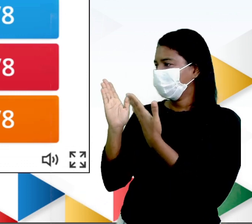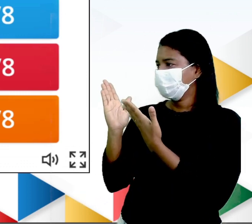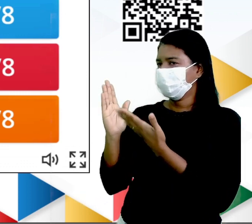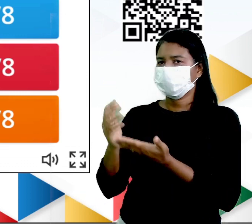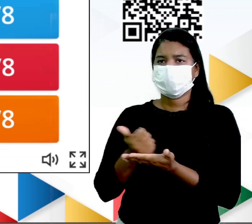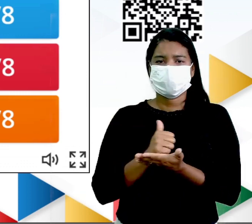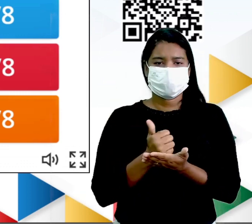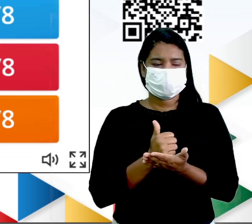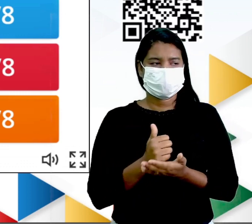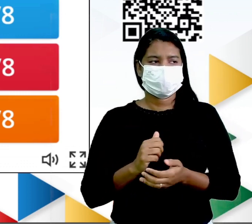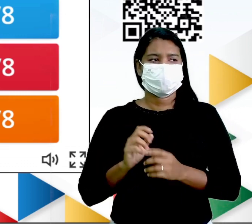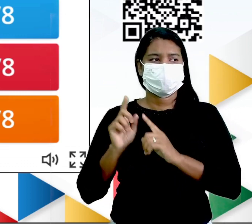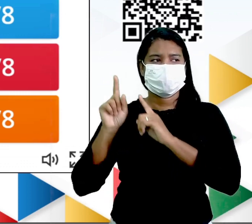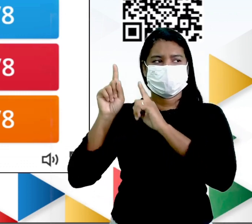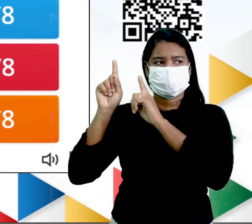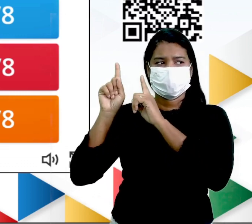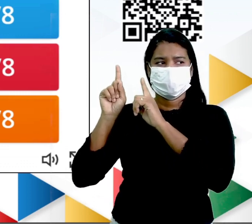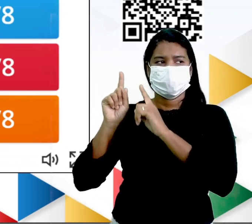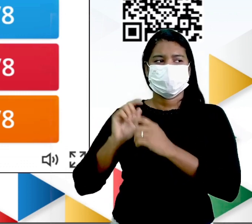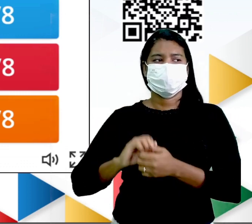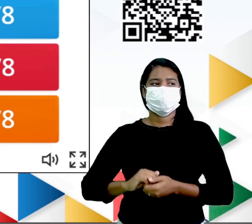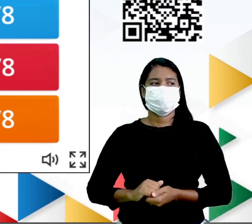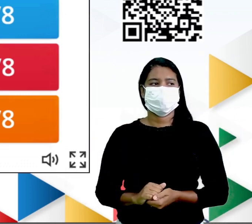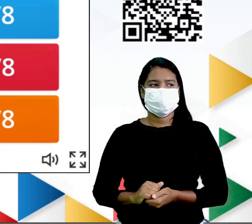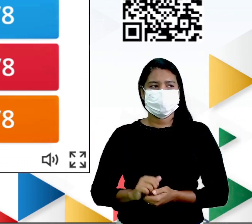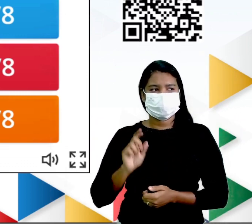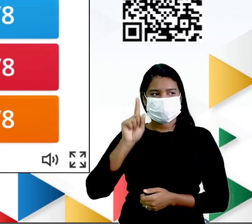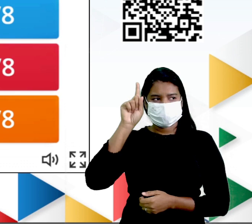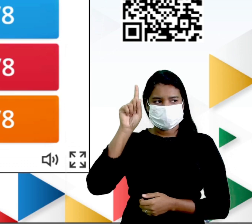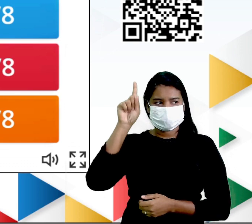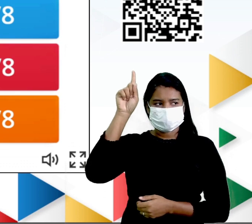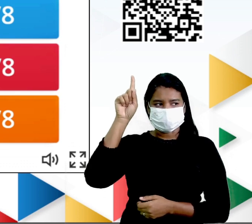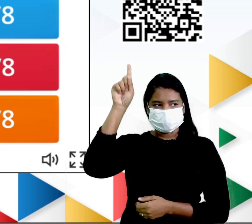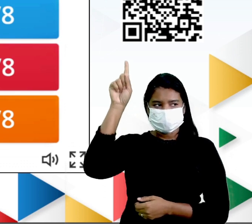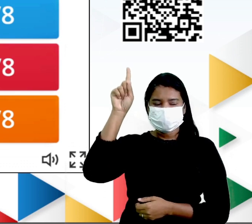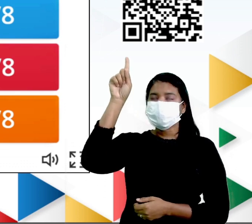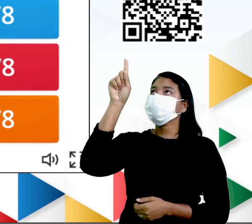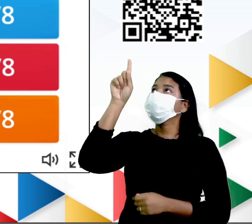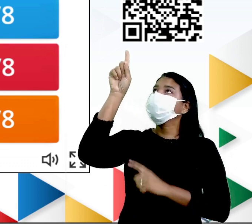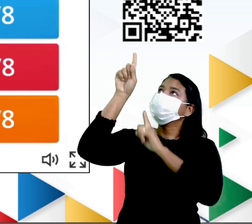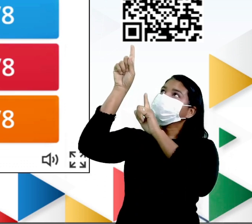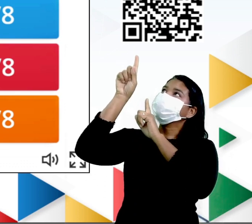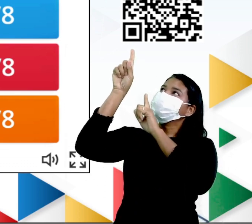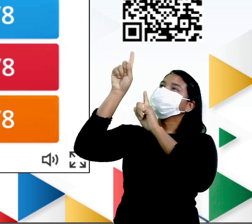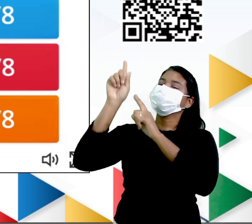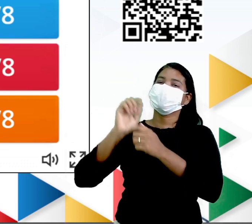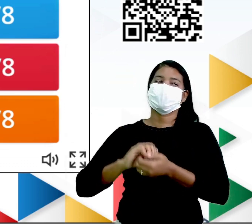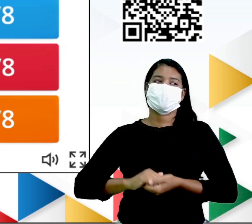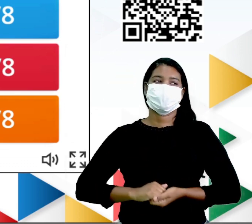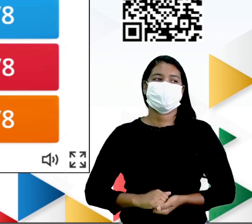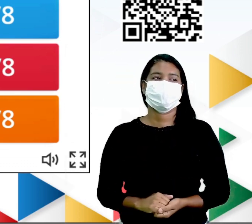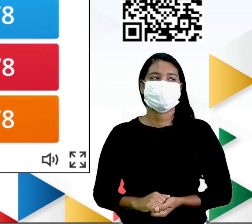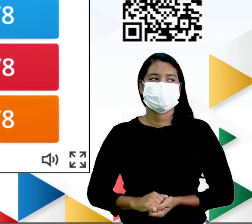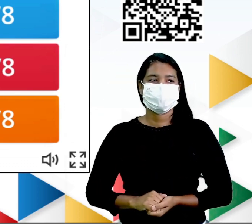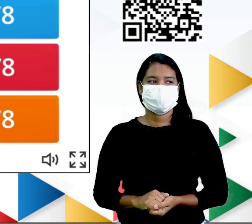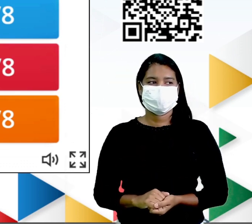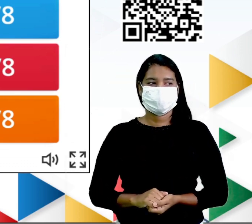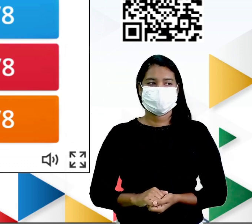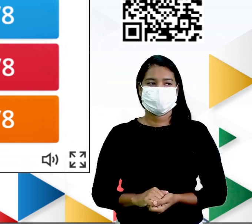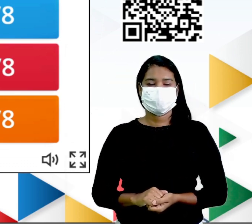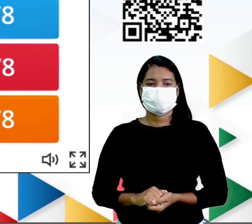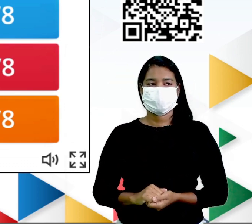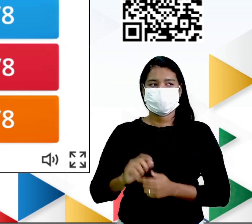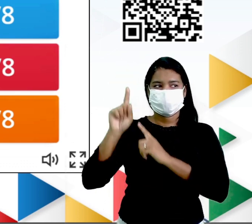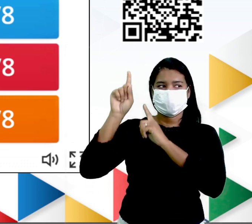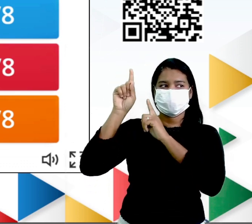um atalho? Esse aqui, ó. Esse quadradinho preto e branco tá bem na cabeça da mãe de Mia. Obrigado. Isso aí, valeu.